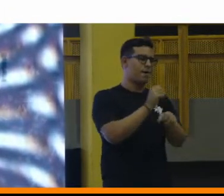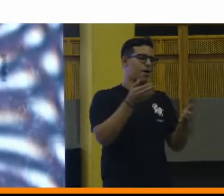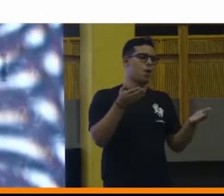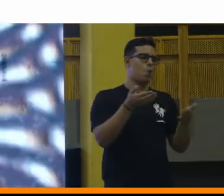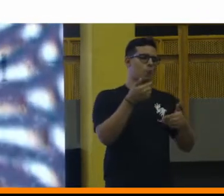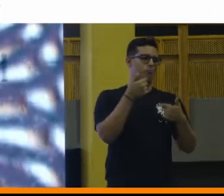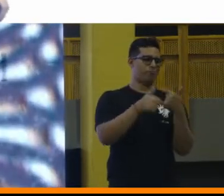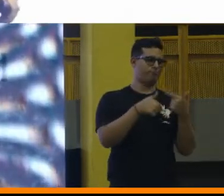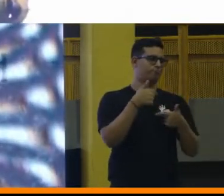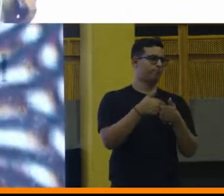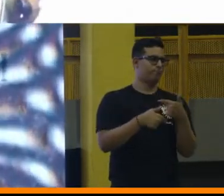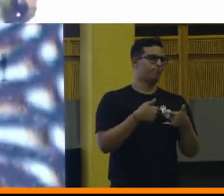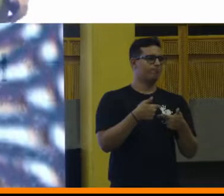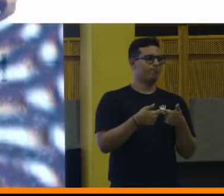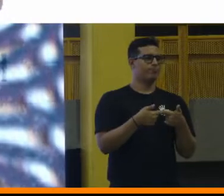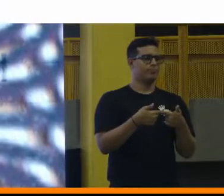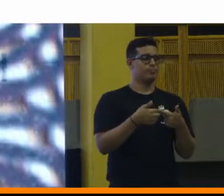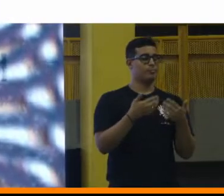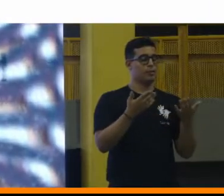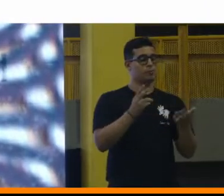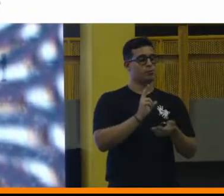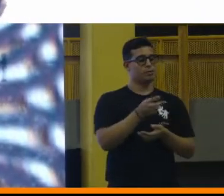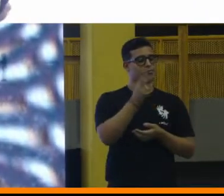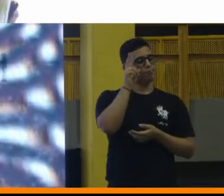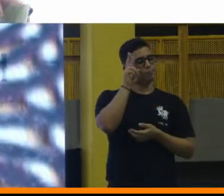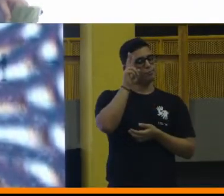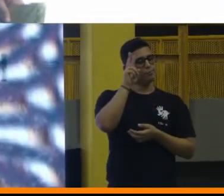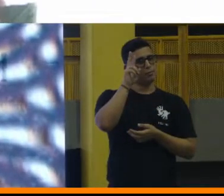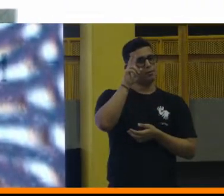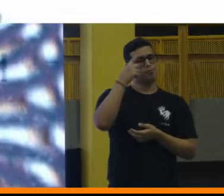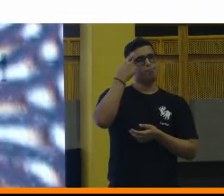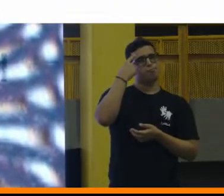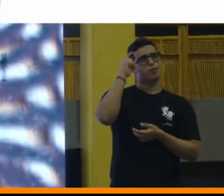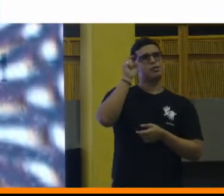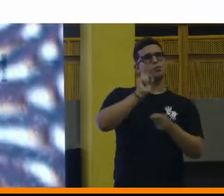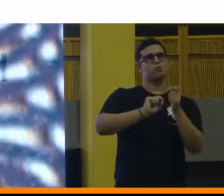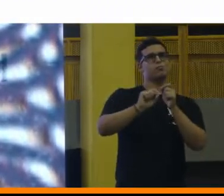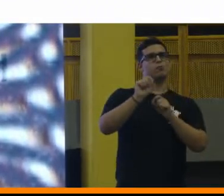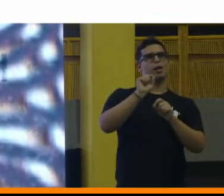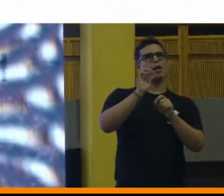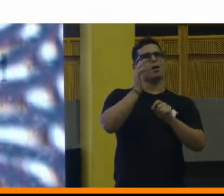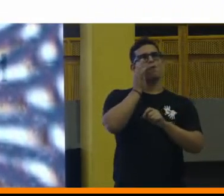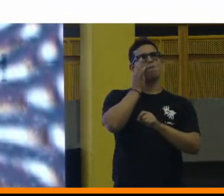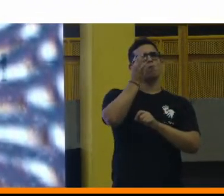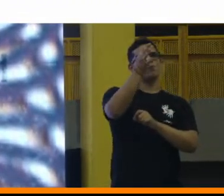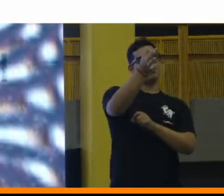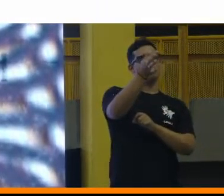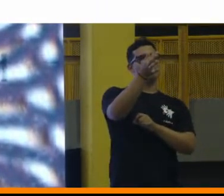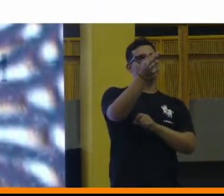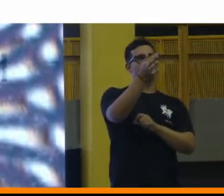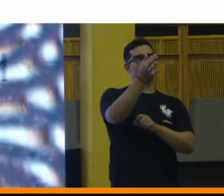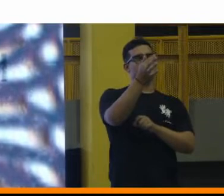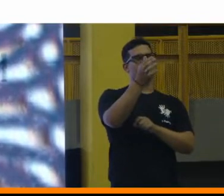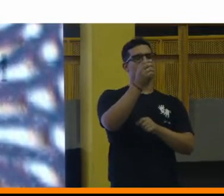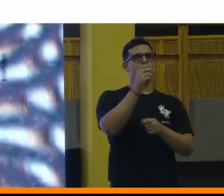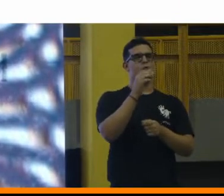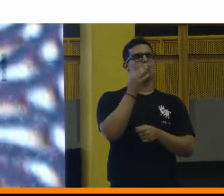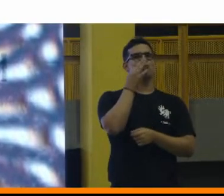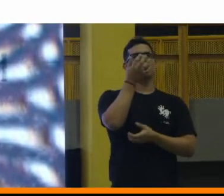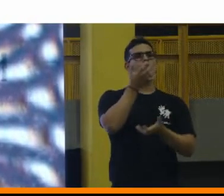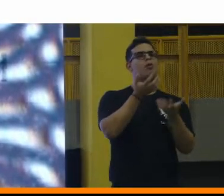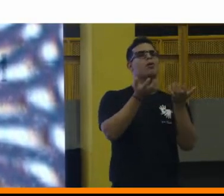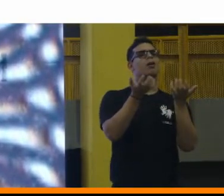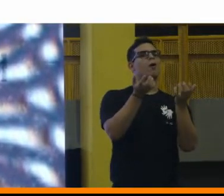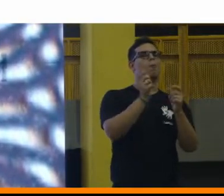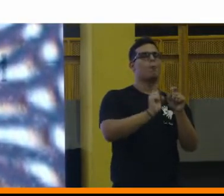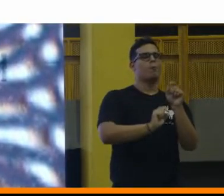presente. Então sempre pense, o que você quer que aconteça com você amanhã? Porque o seu